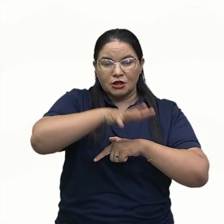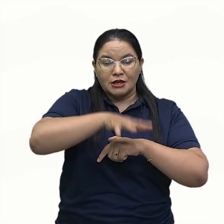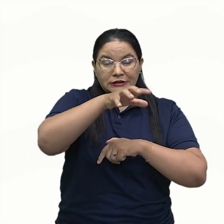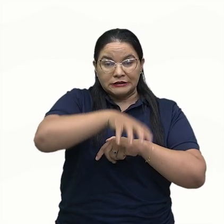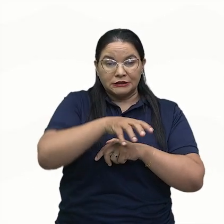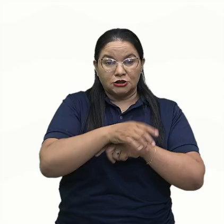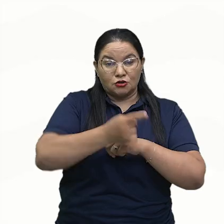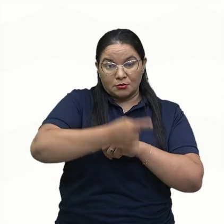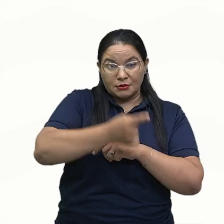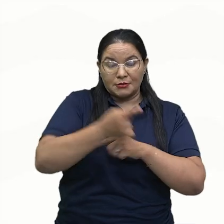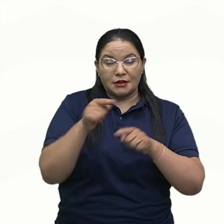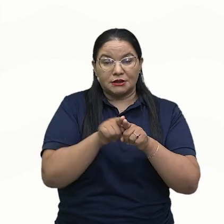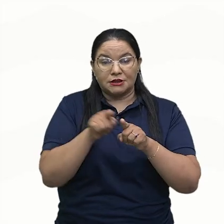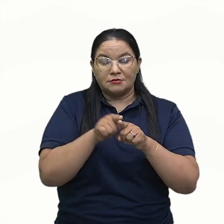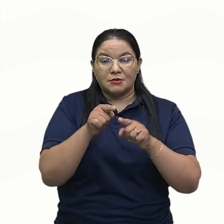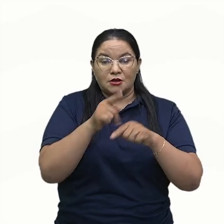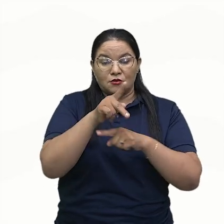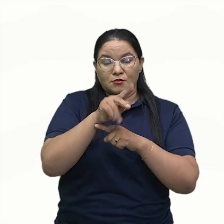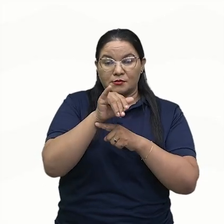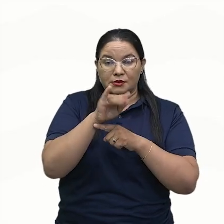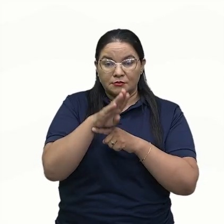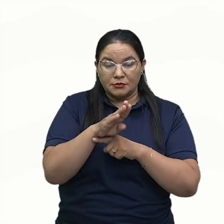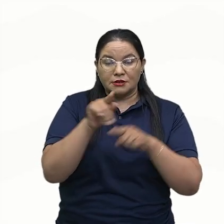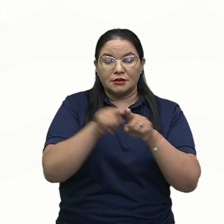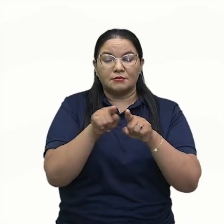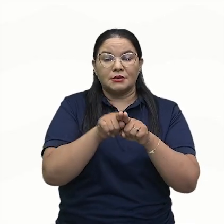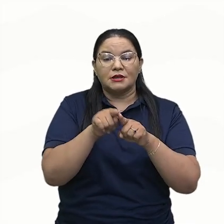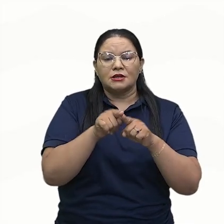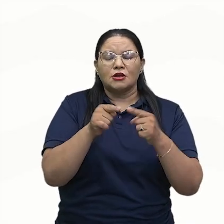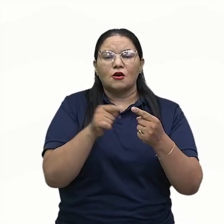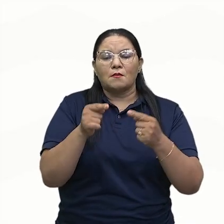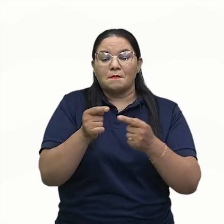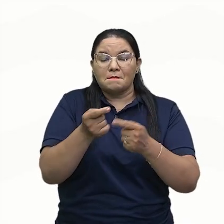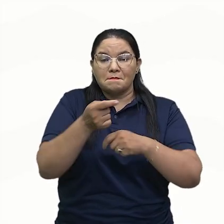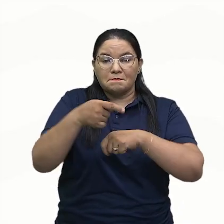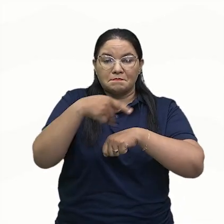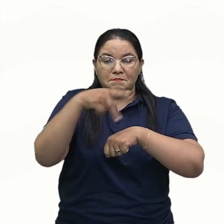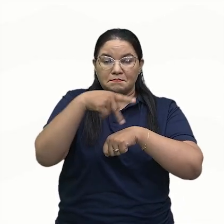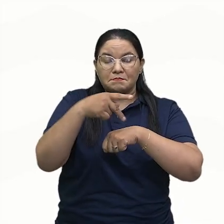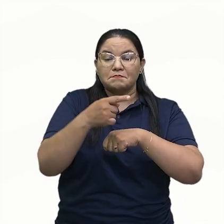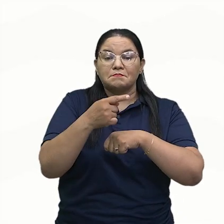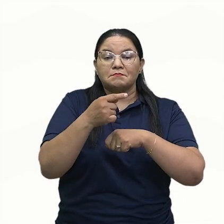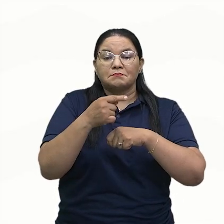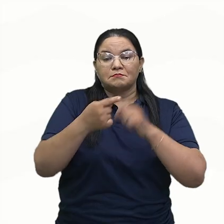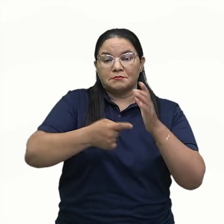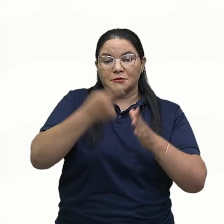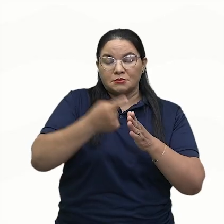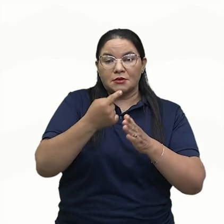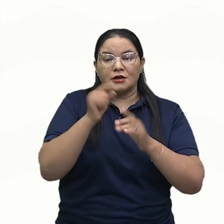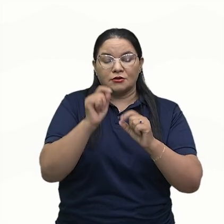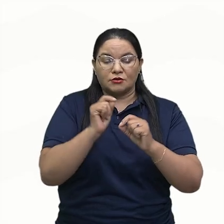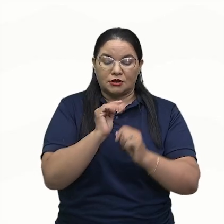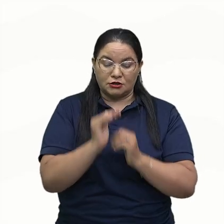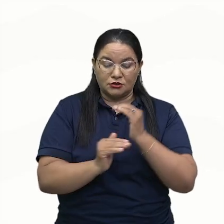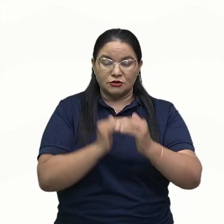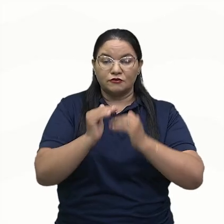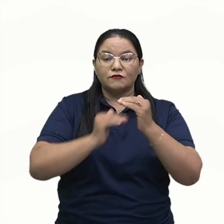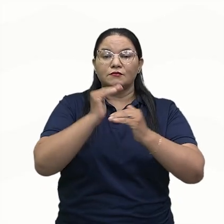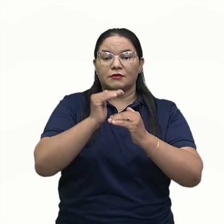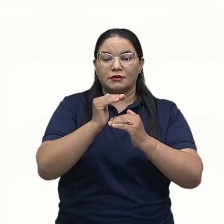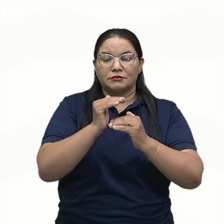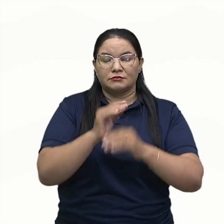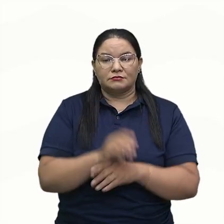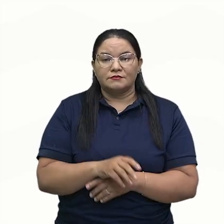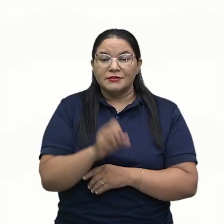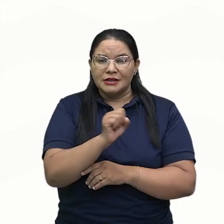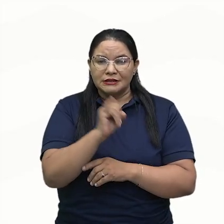parte do seu PIB vinda ali do setor primário, é um país que ainda está em desenvolvimento, tá? Se, se